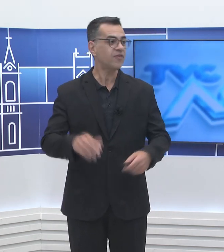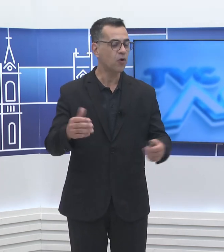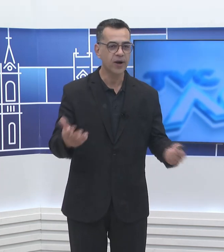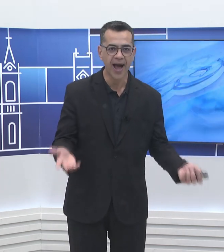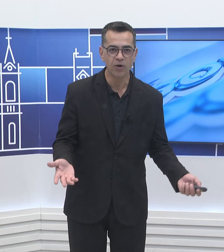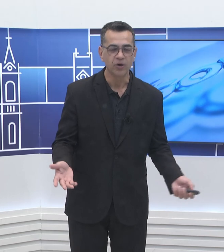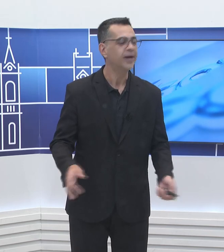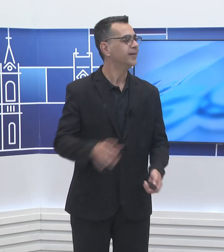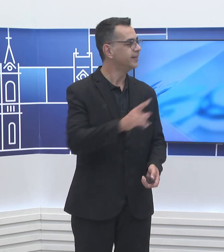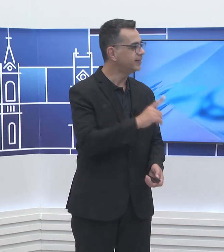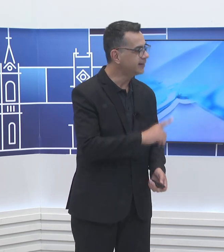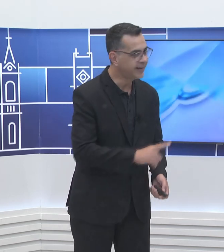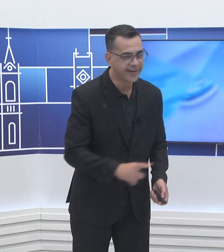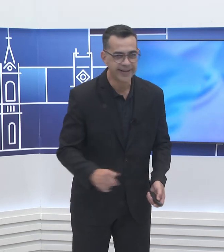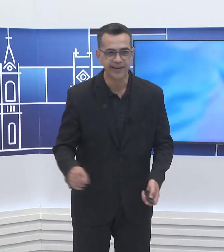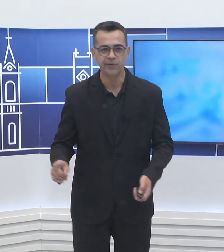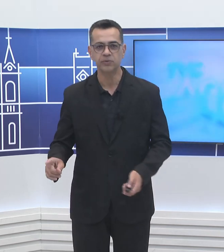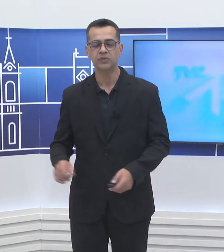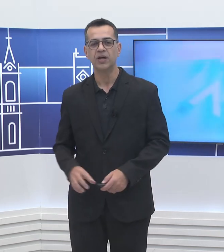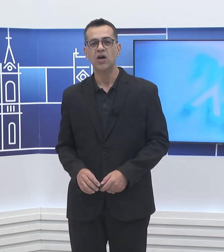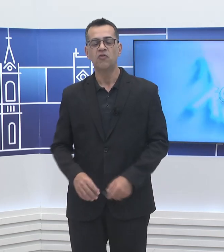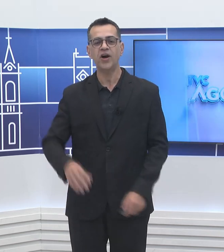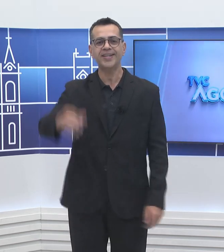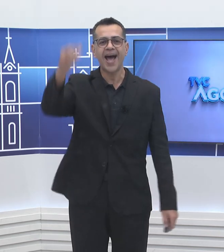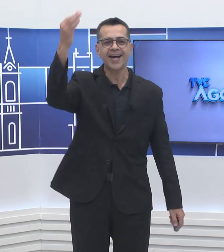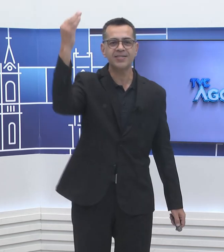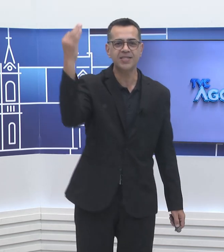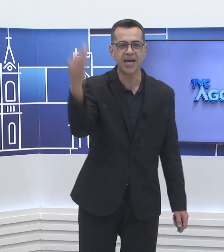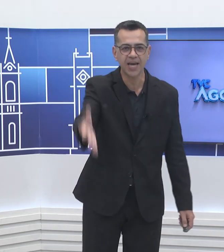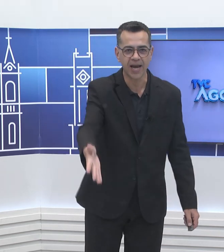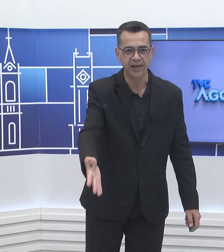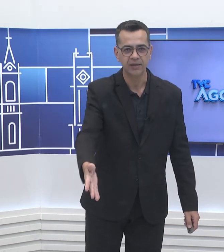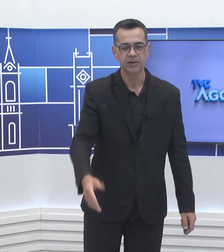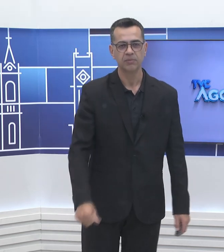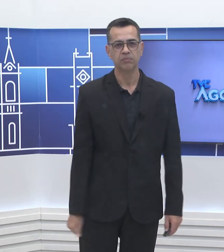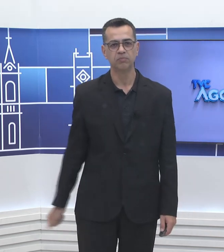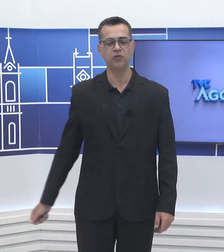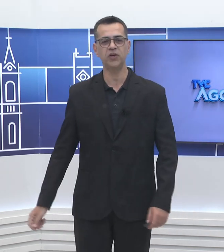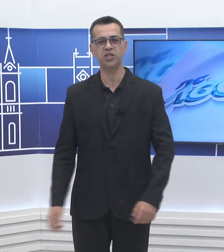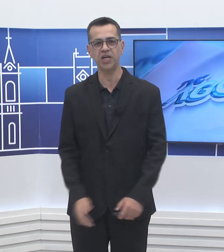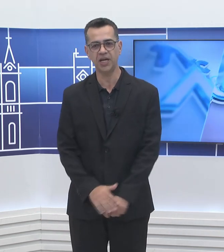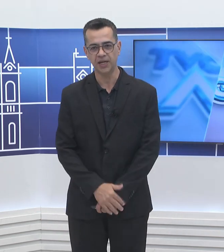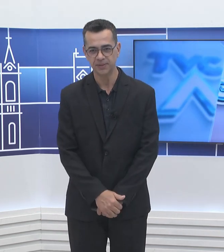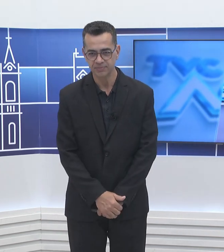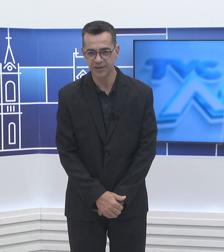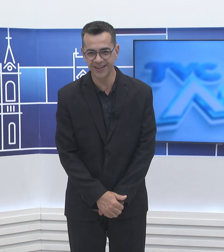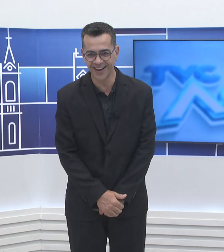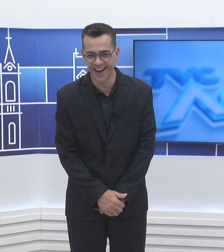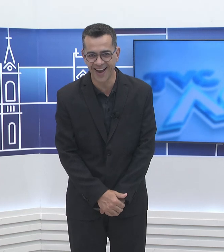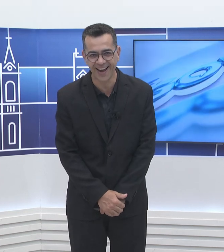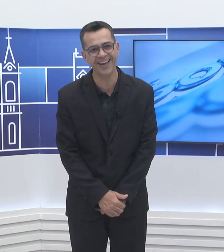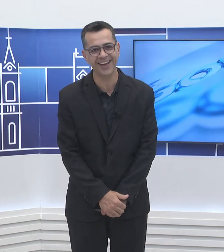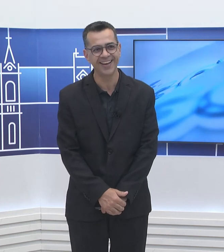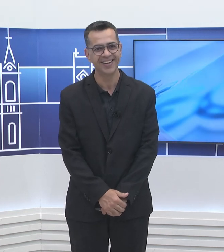Foi lavar o carro? Não! Foi dar azia pro vigia.